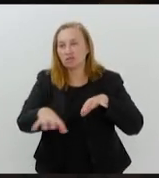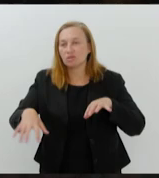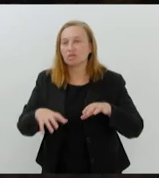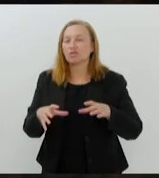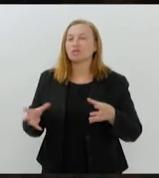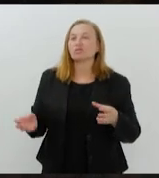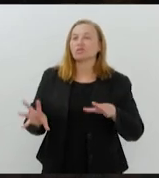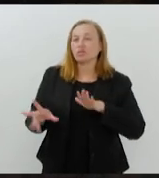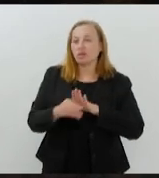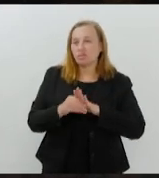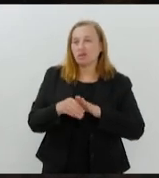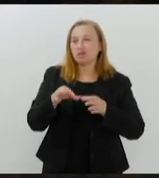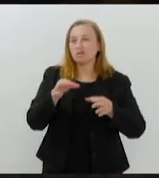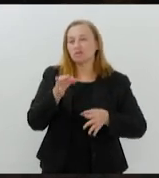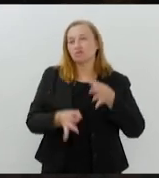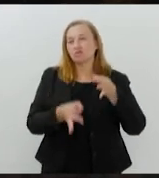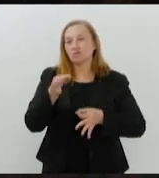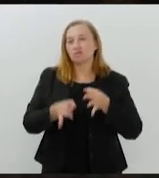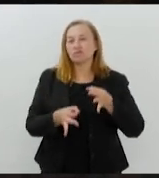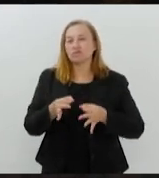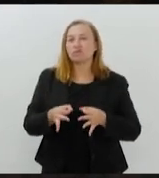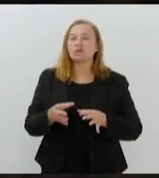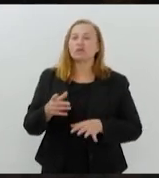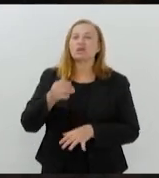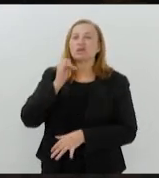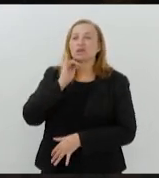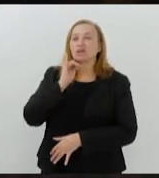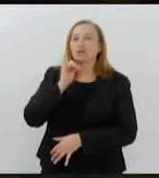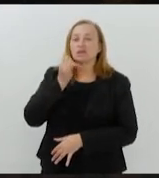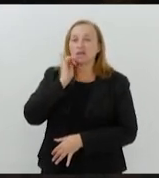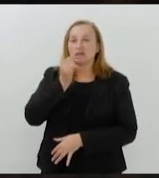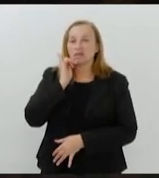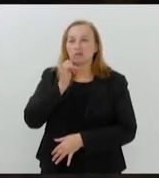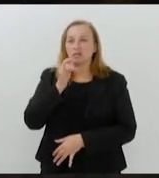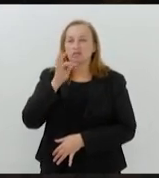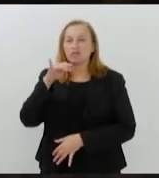Justiça. Relatores, deputado Felipe Raves, Thiago Galhaço e Yuri.